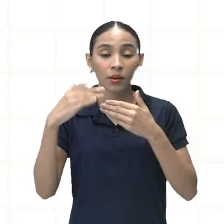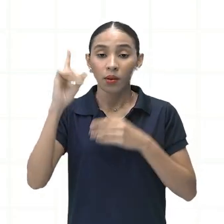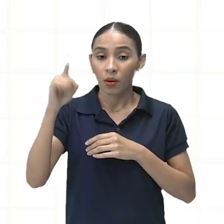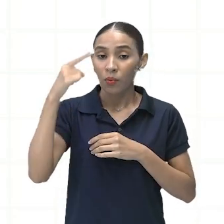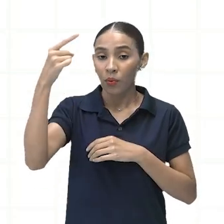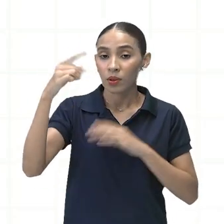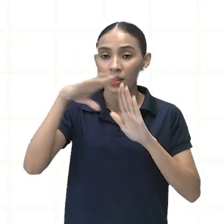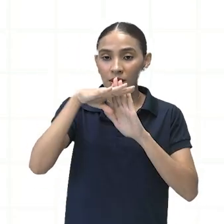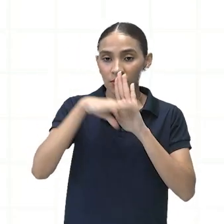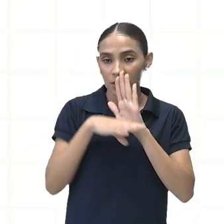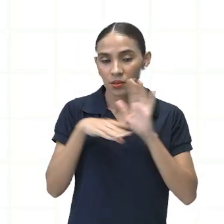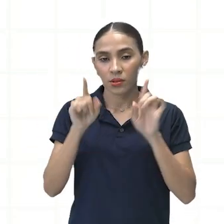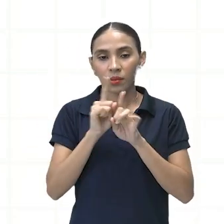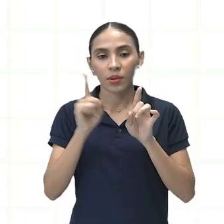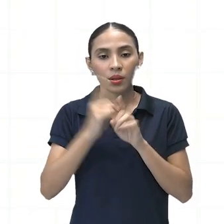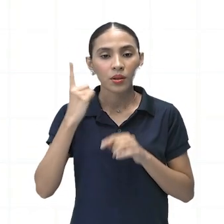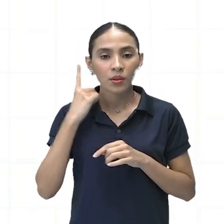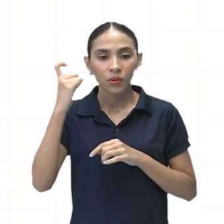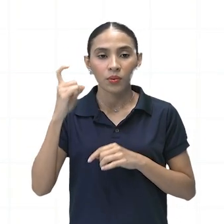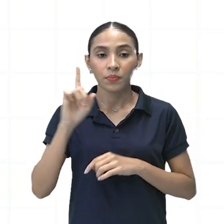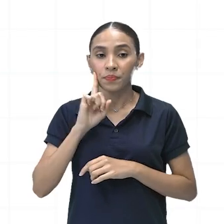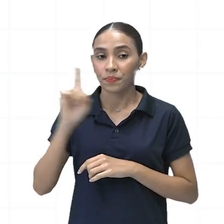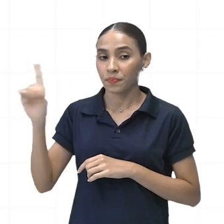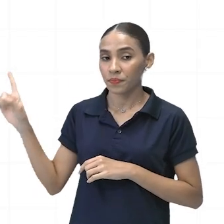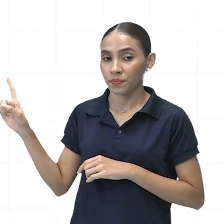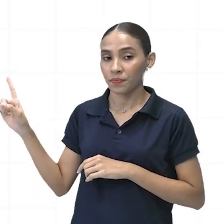outra classificação dos sons, que é o infrassom.